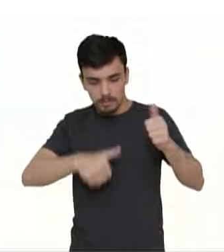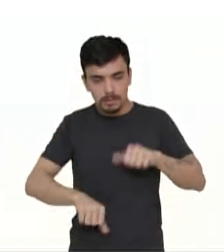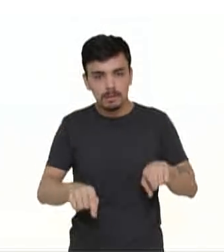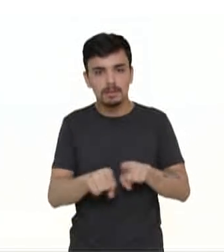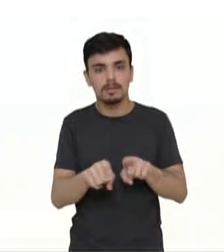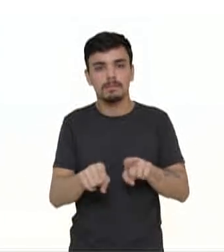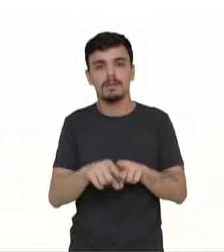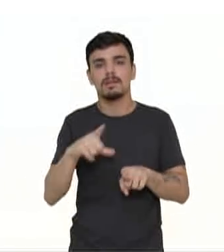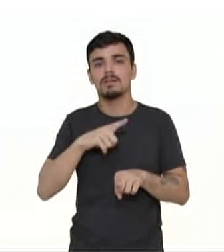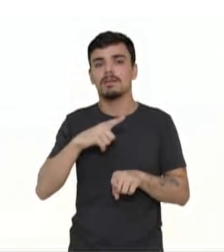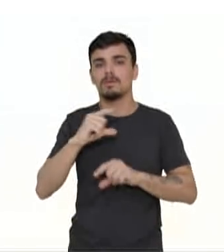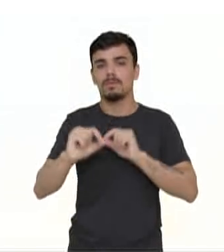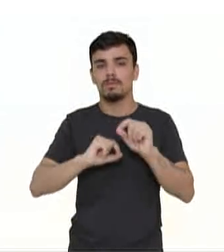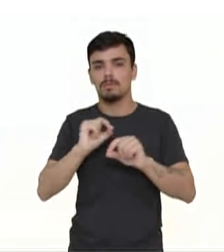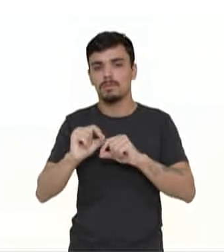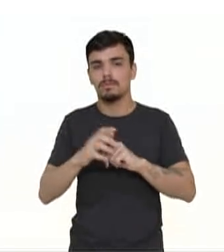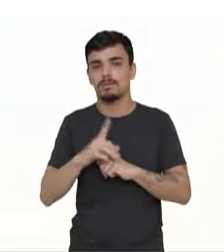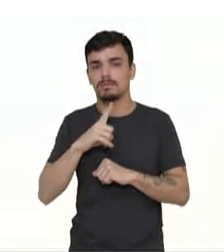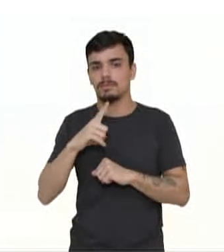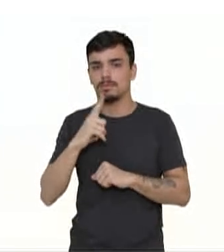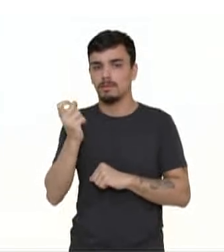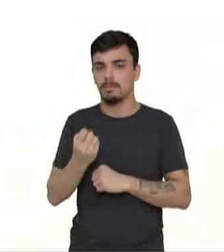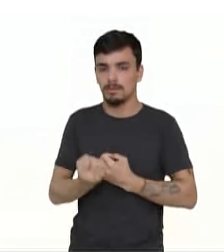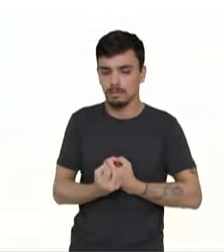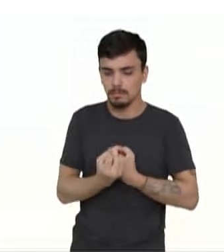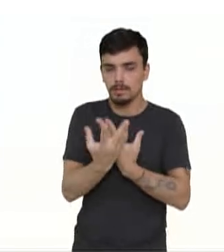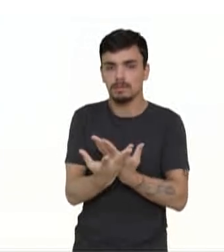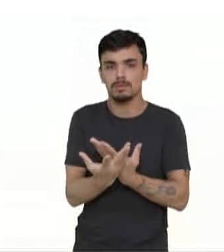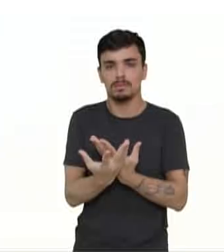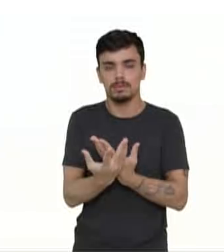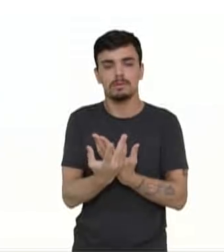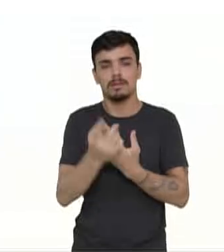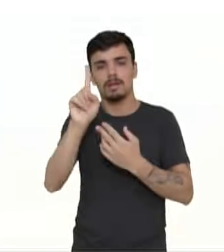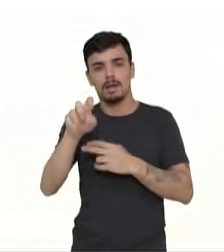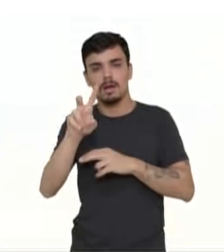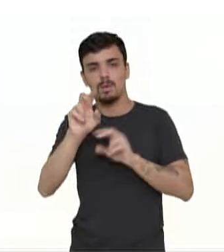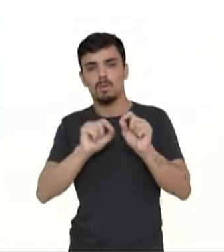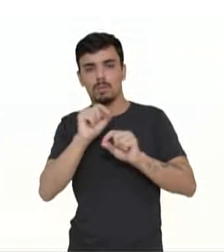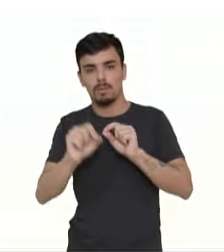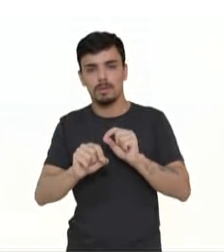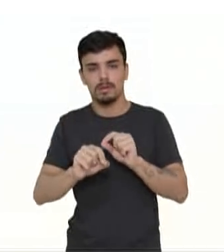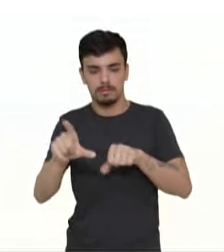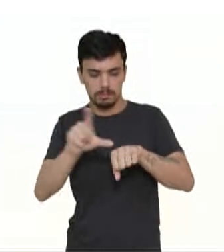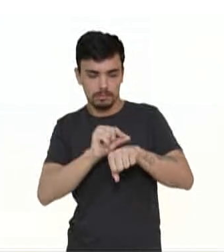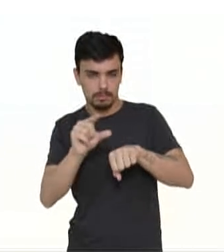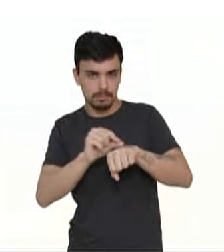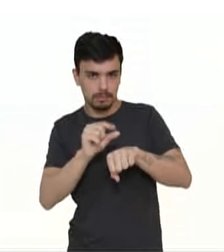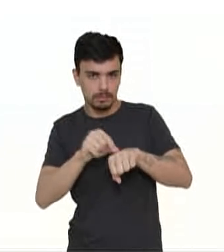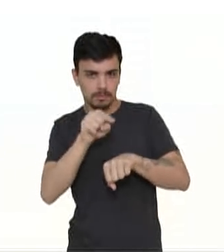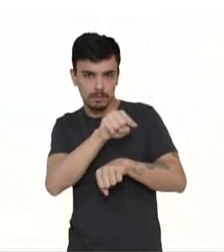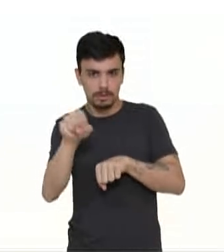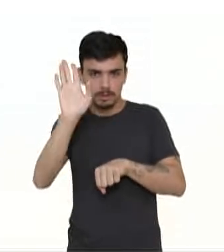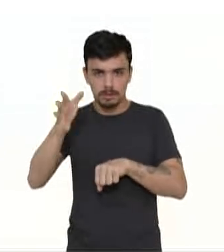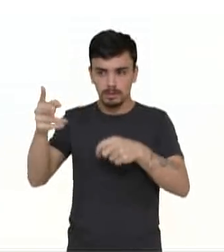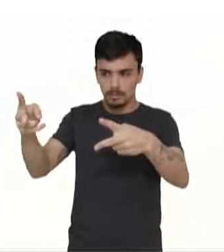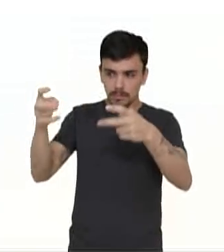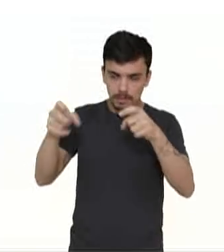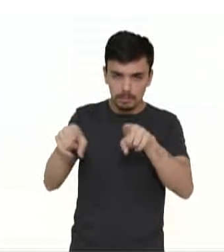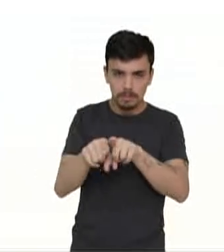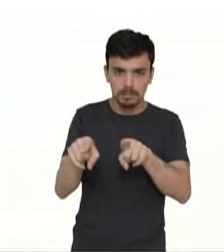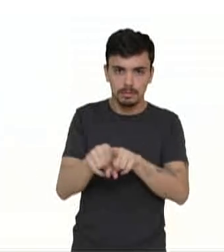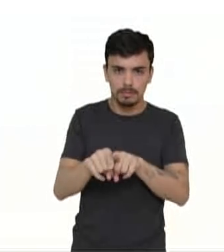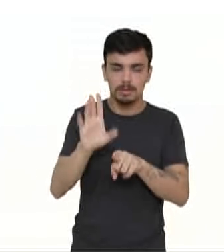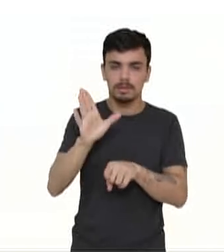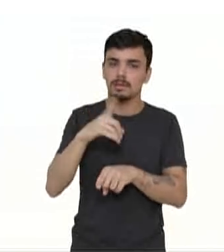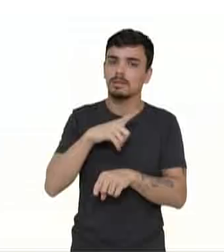Aqui a gente tem algumas expressões que são adverbiais, né, como vocês percebem, e